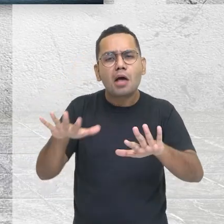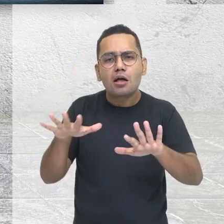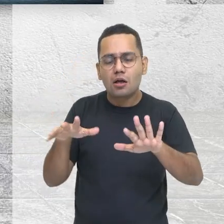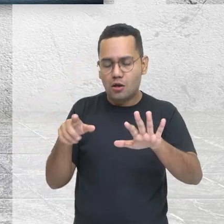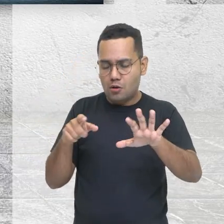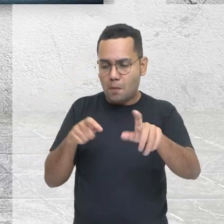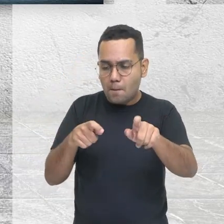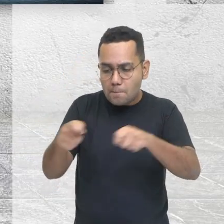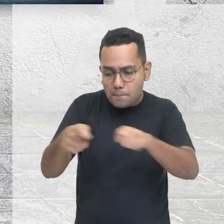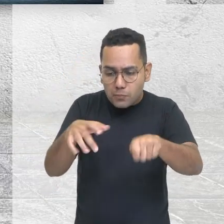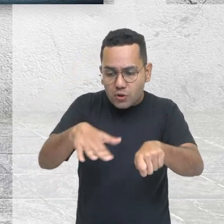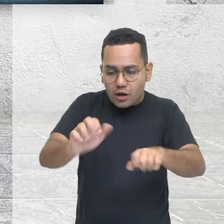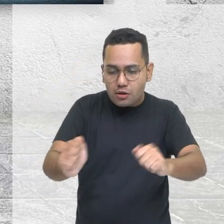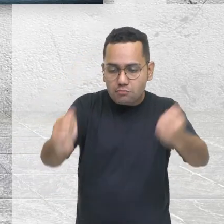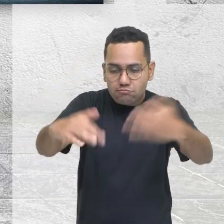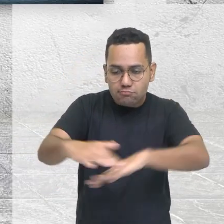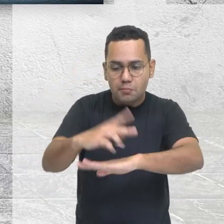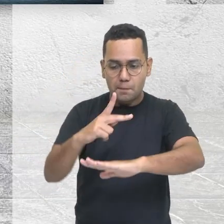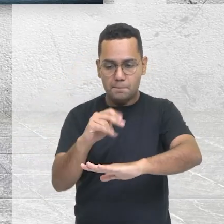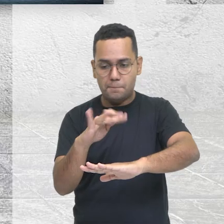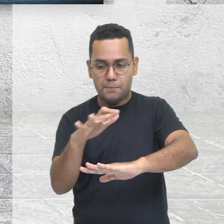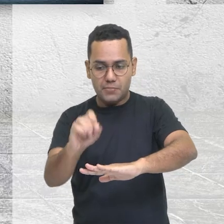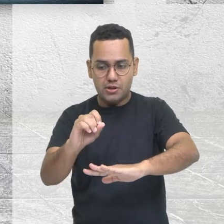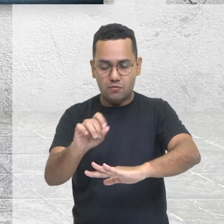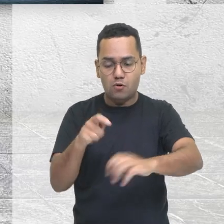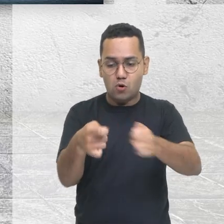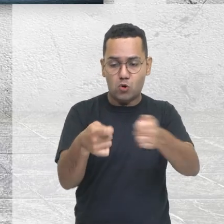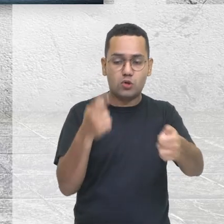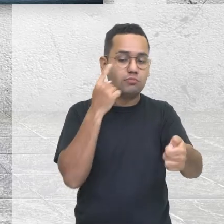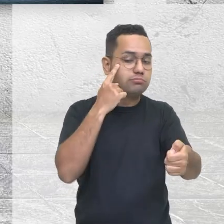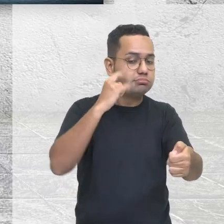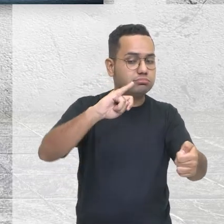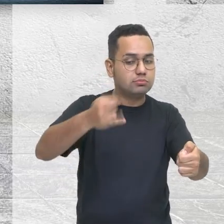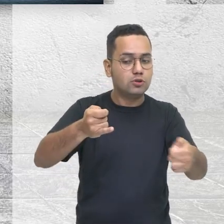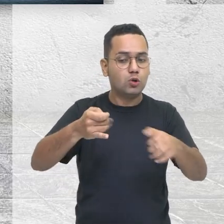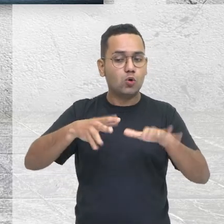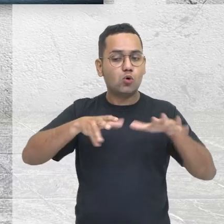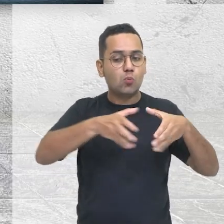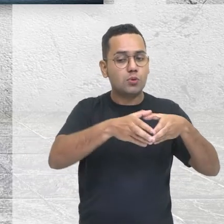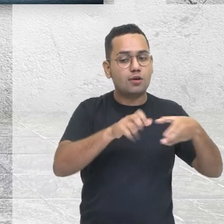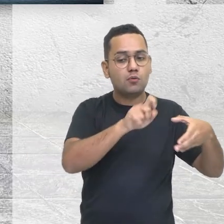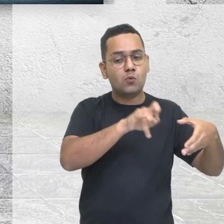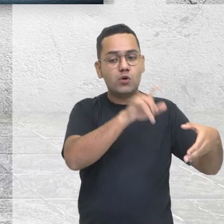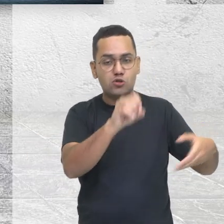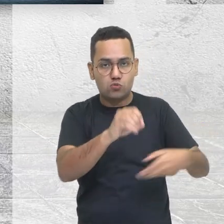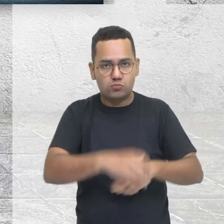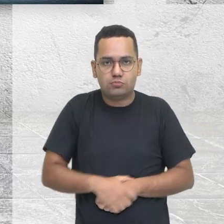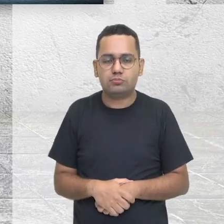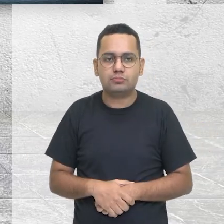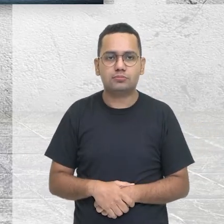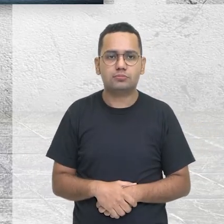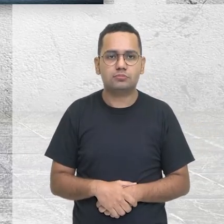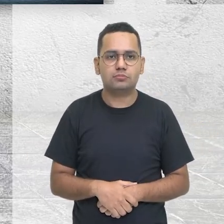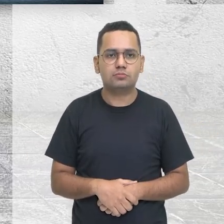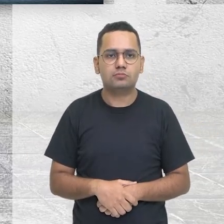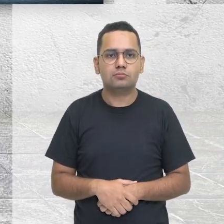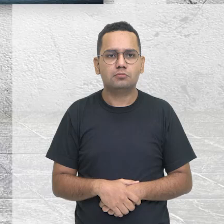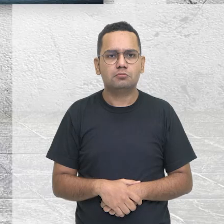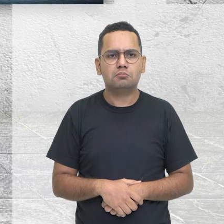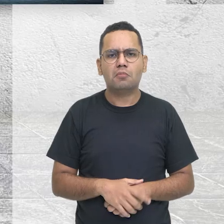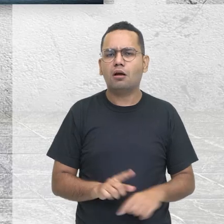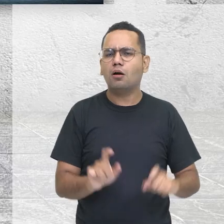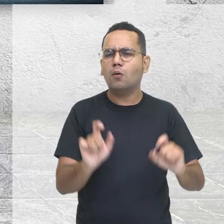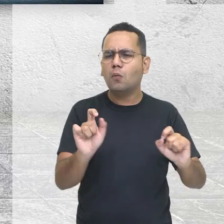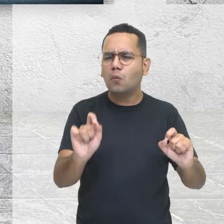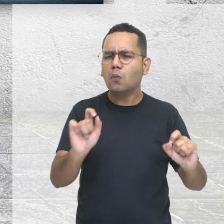pelo Japão. O Japão fazia parte do grupo do Eixo, certo? Então, o que foi esse ataque japonês? Foi um